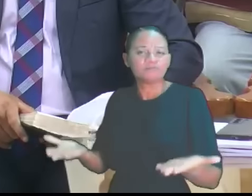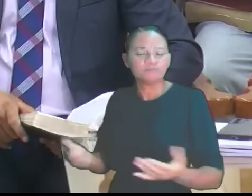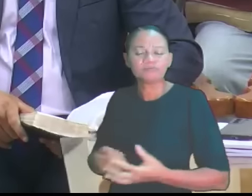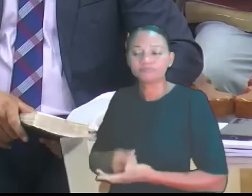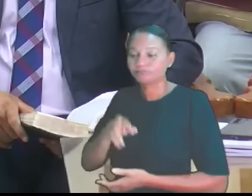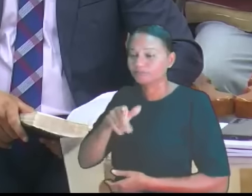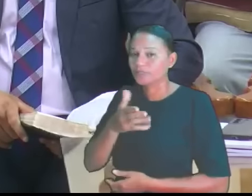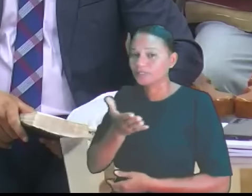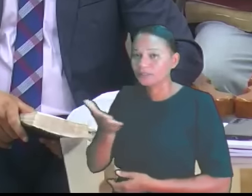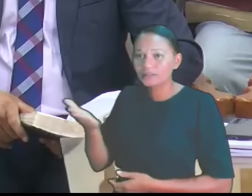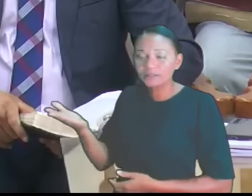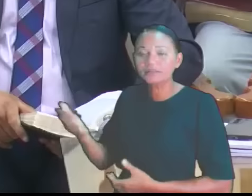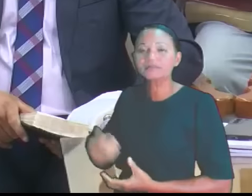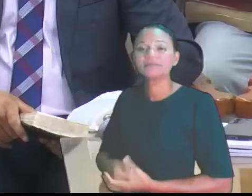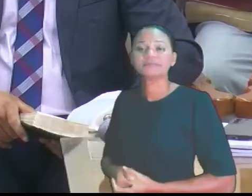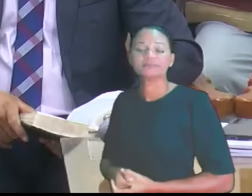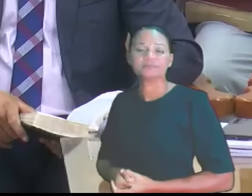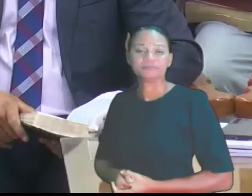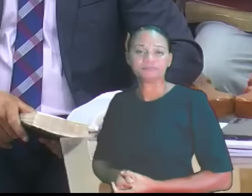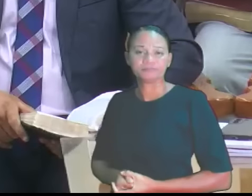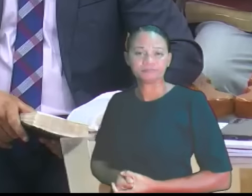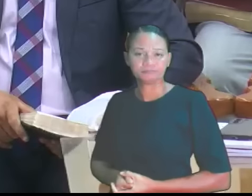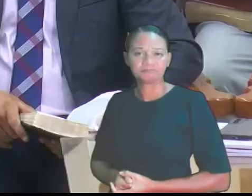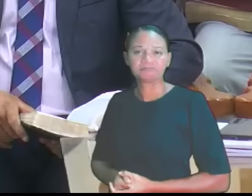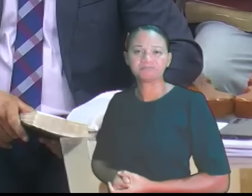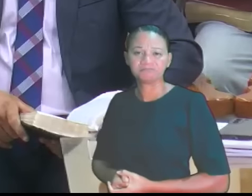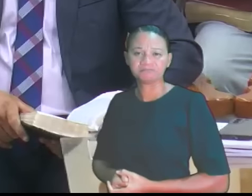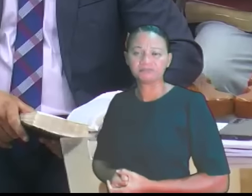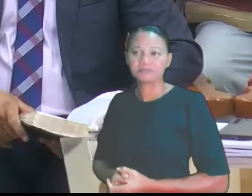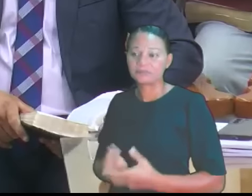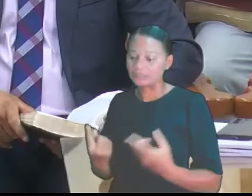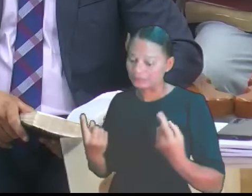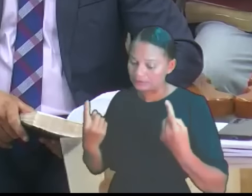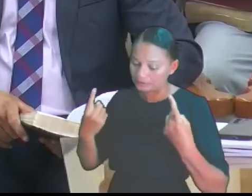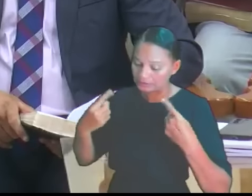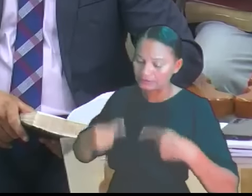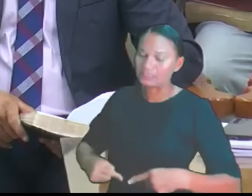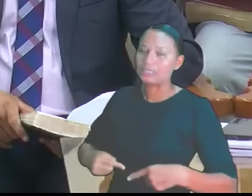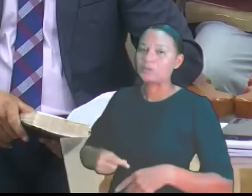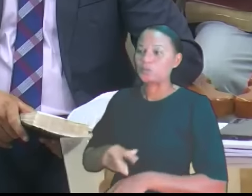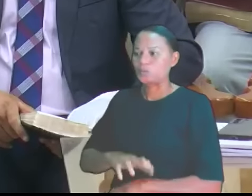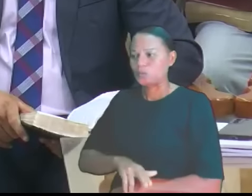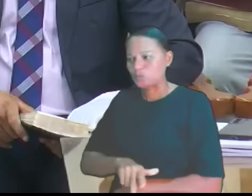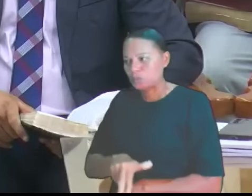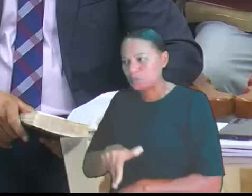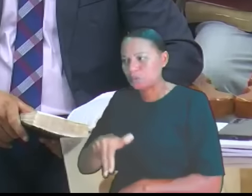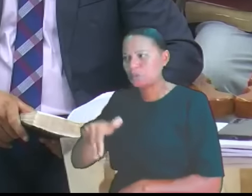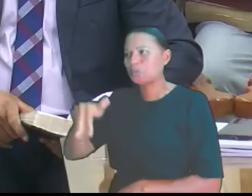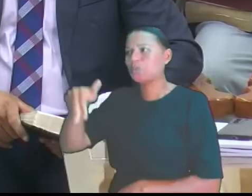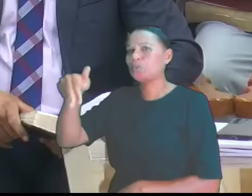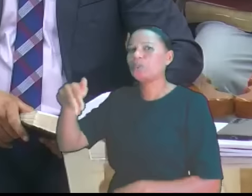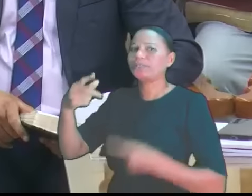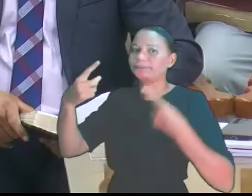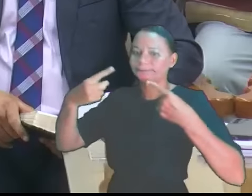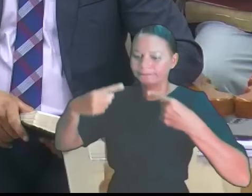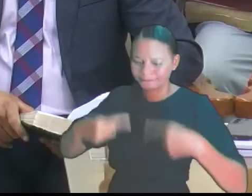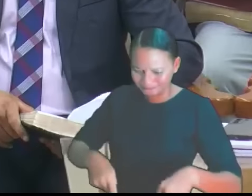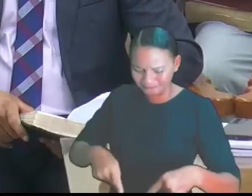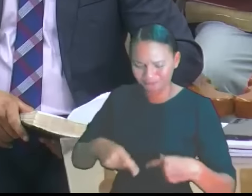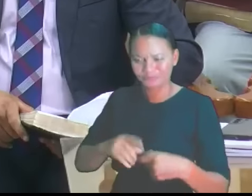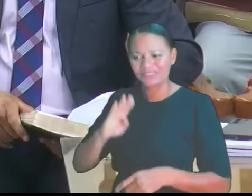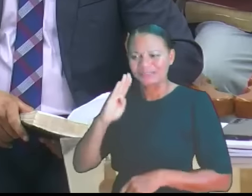Irmãos, montar altar era desafiador, subir no monte era desafiador, Colocar a lenha